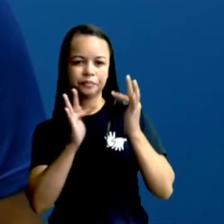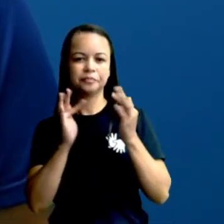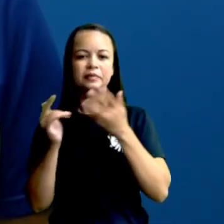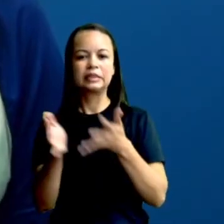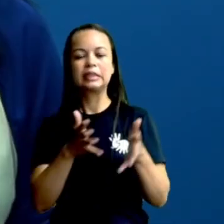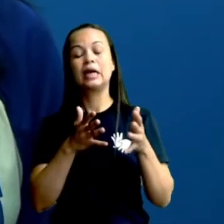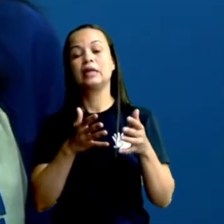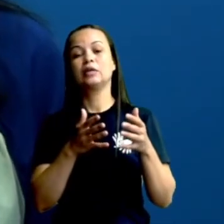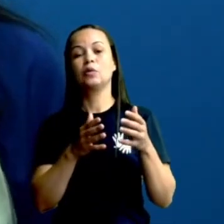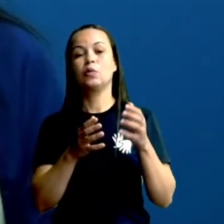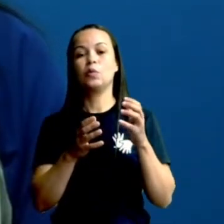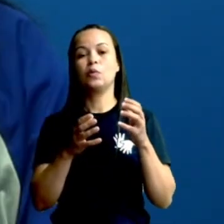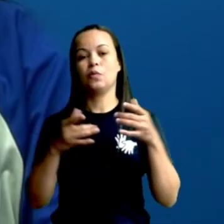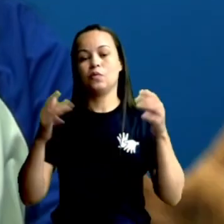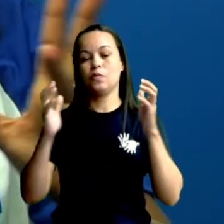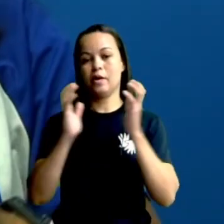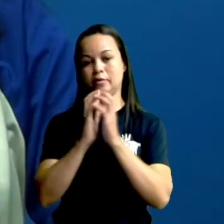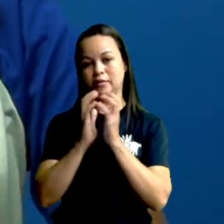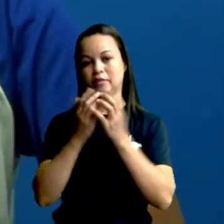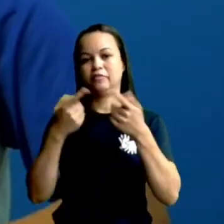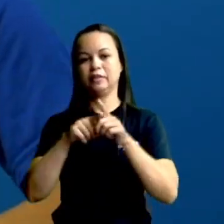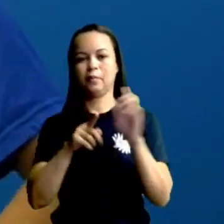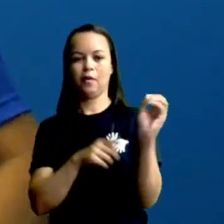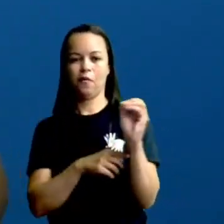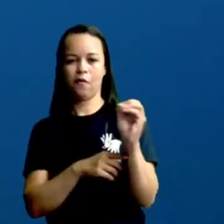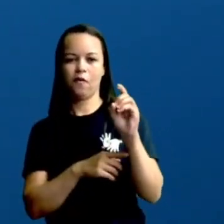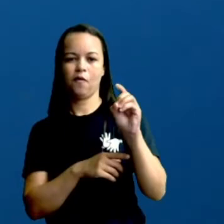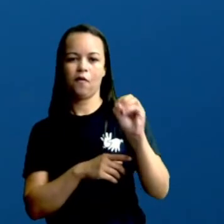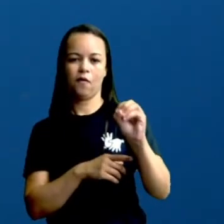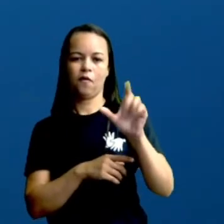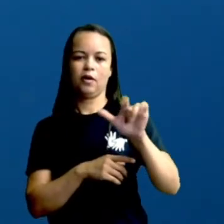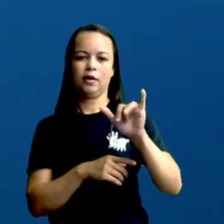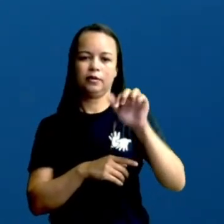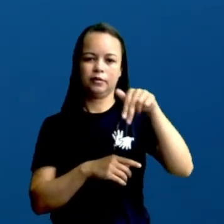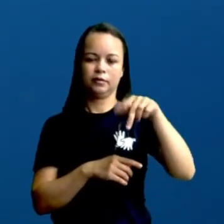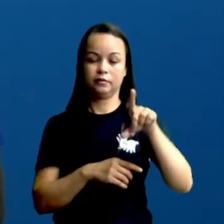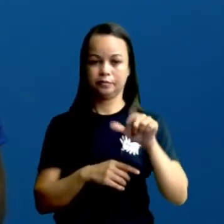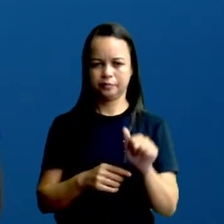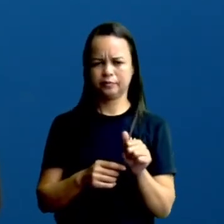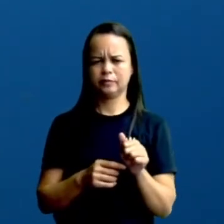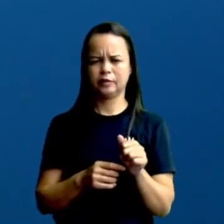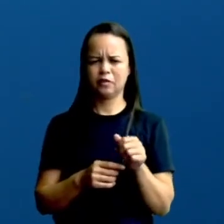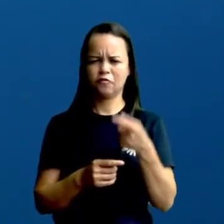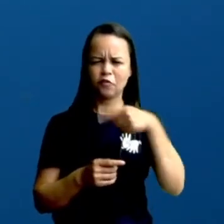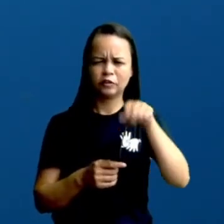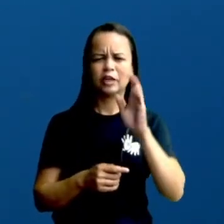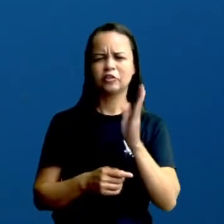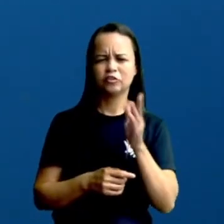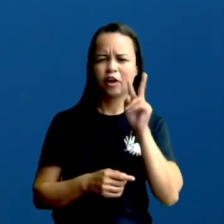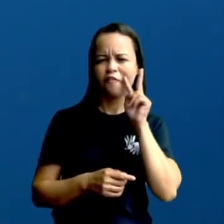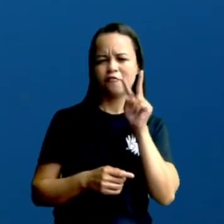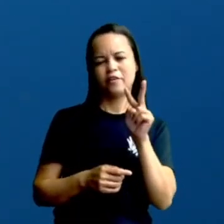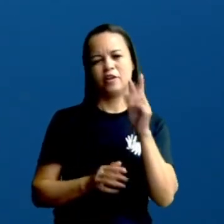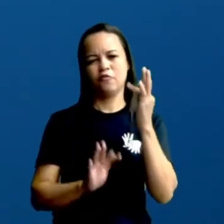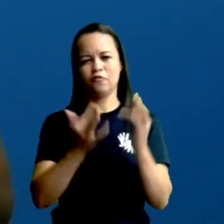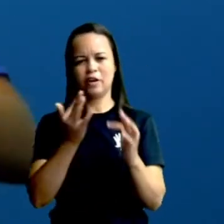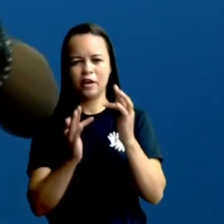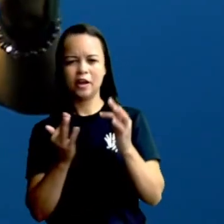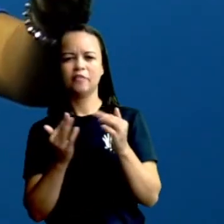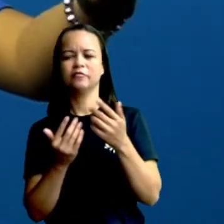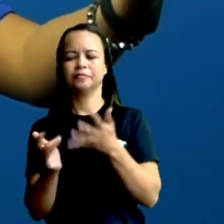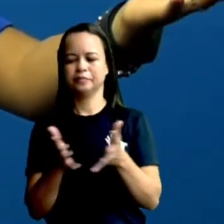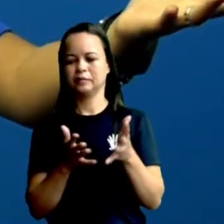cultura. Quem aqui sabe dançar frevo? Quem aqui já foi ver um maracatu? Quem aqui não curte o xaxado, o